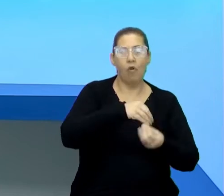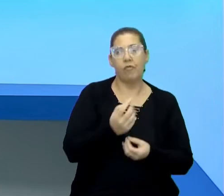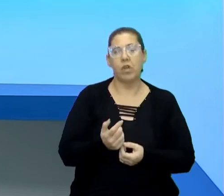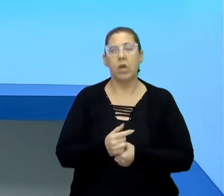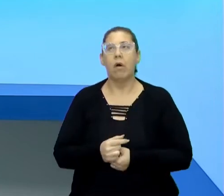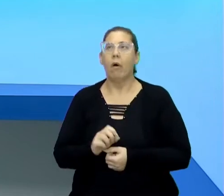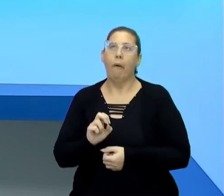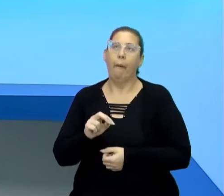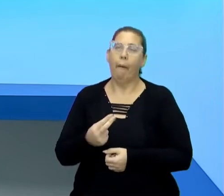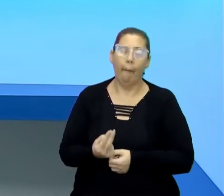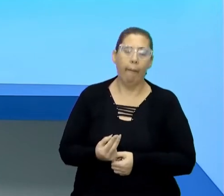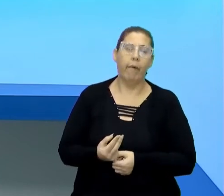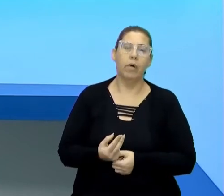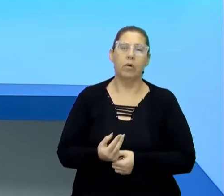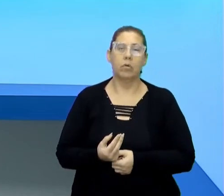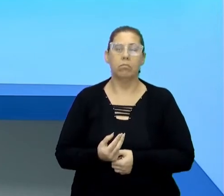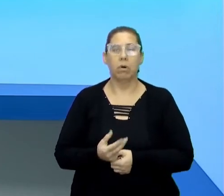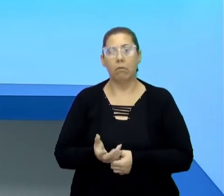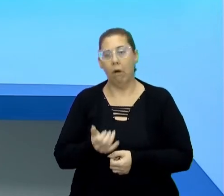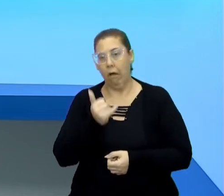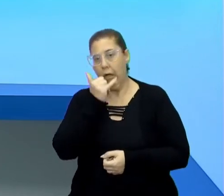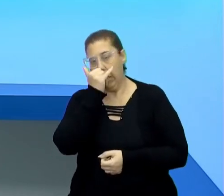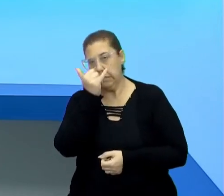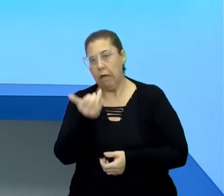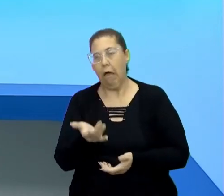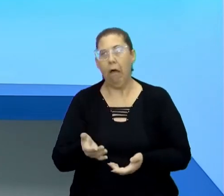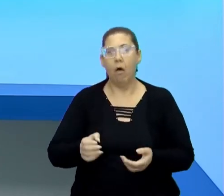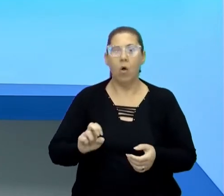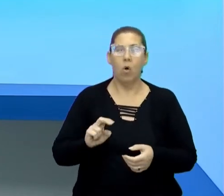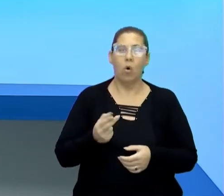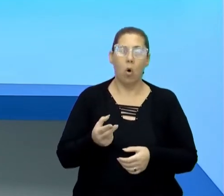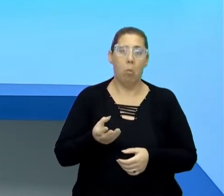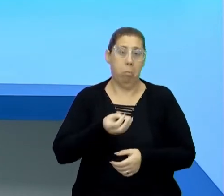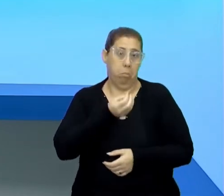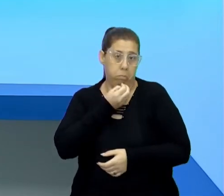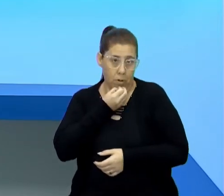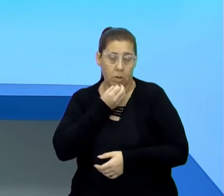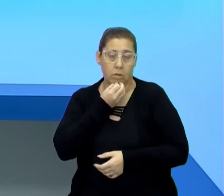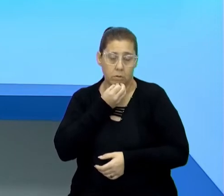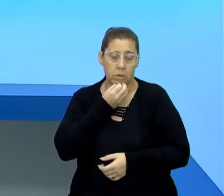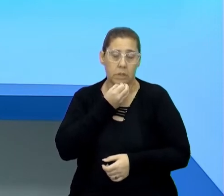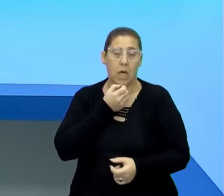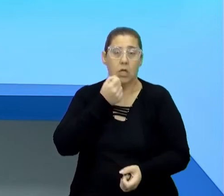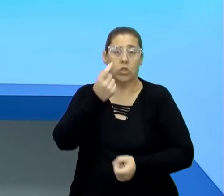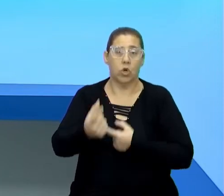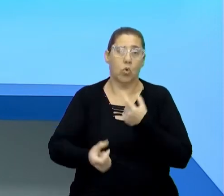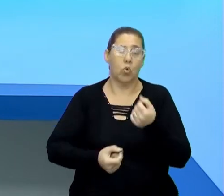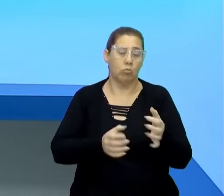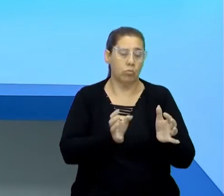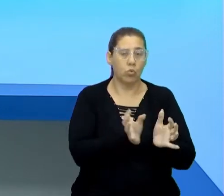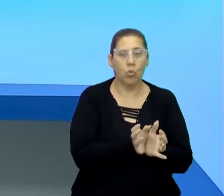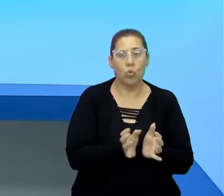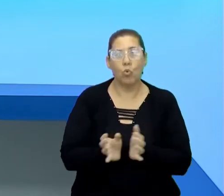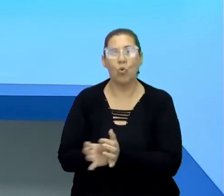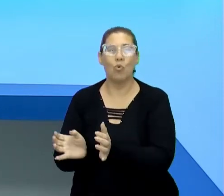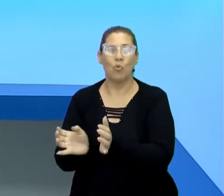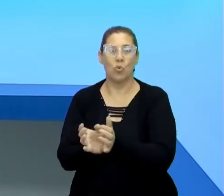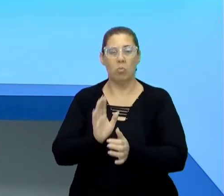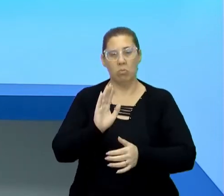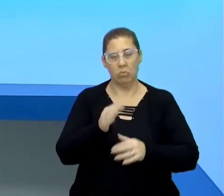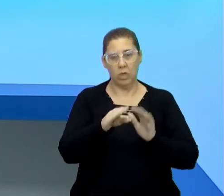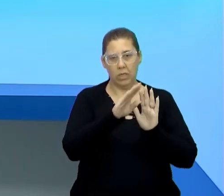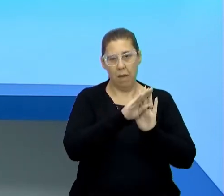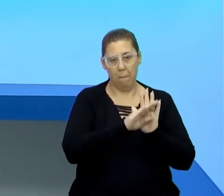por acidente ou até por uma questão de oportunismo algumas dessas classes que fazem parte já da